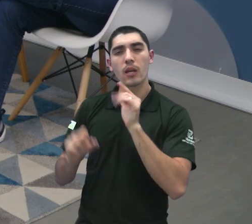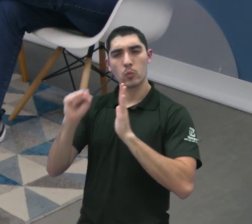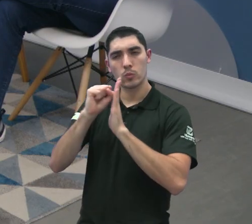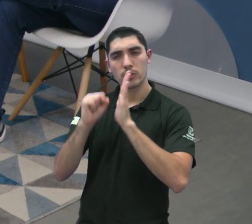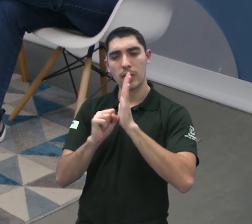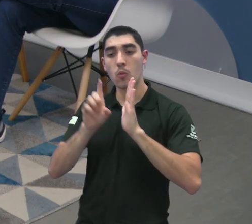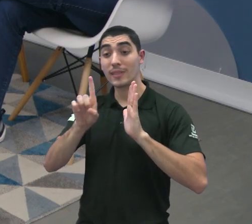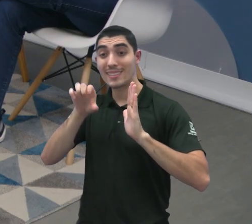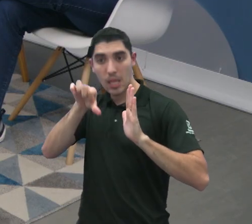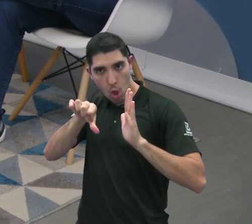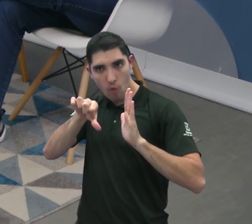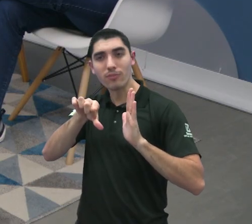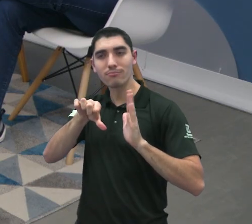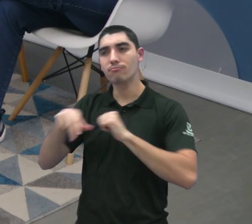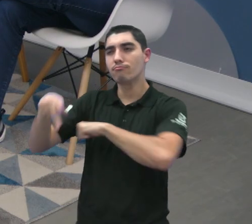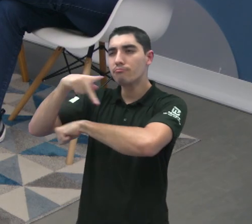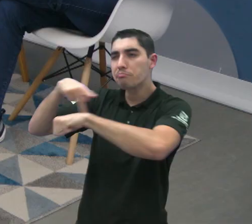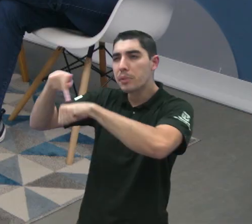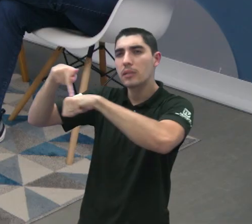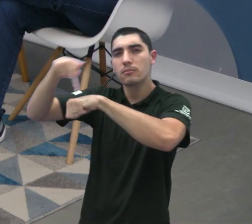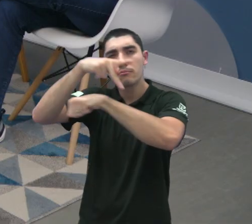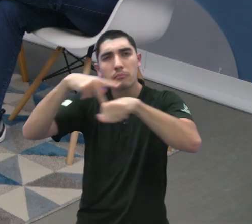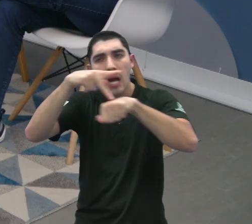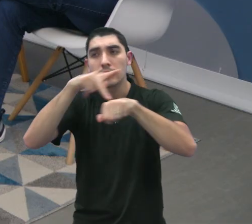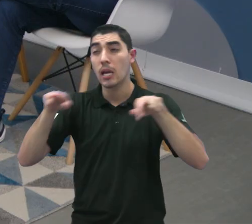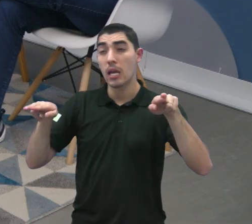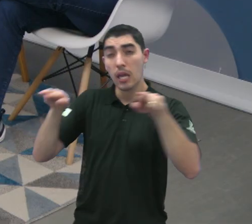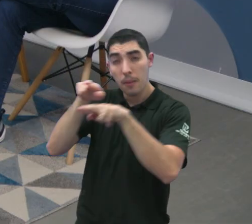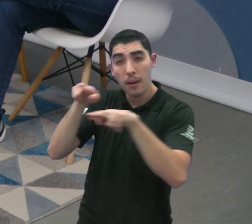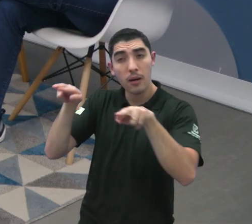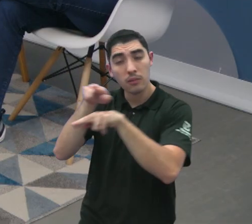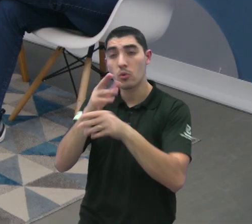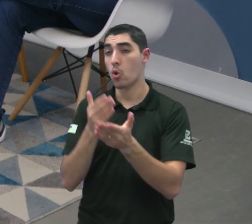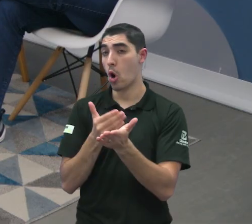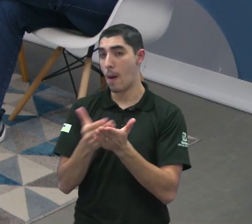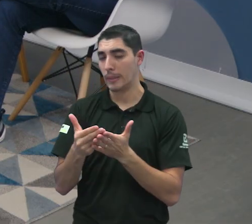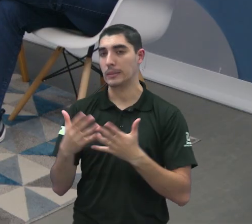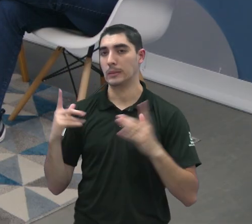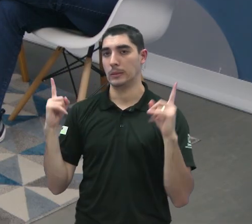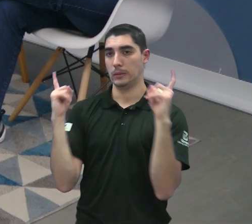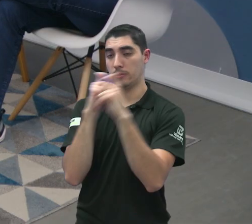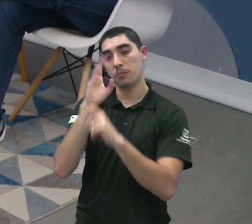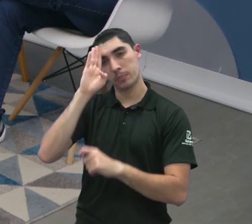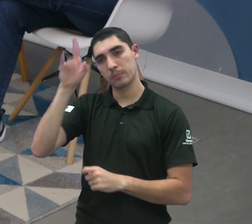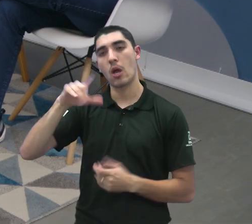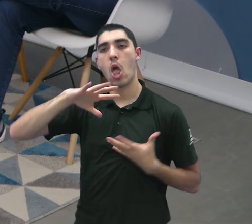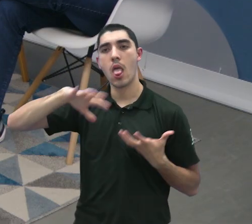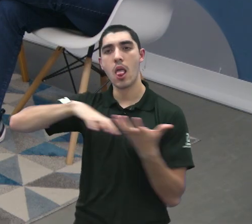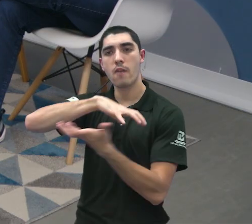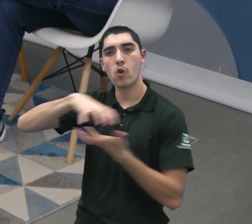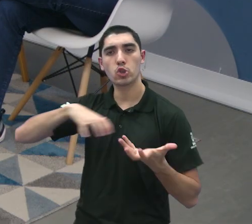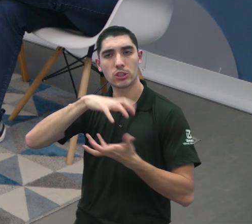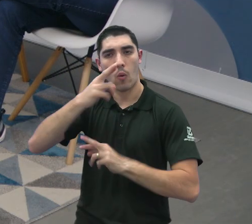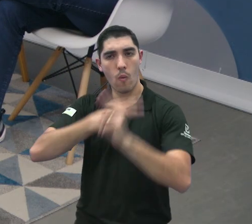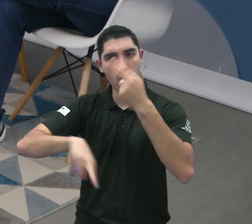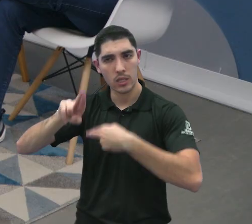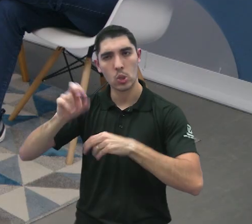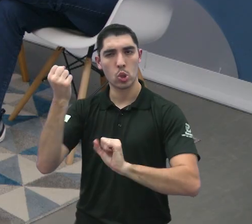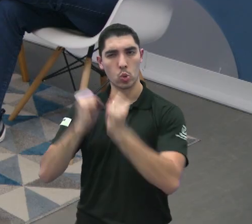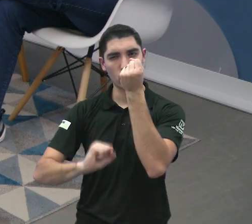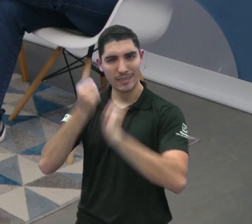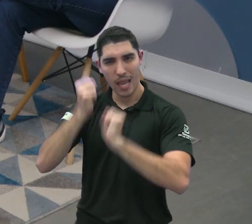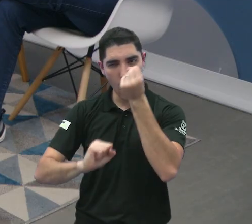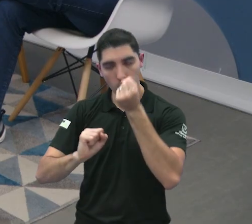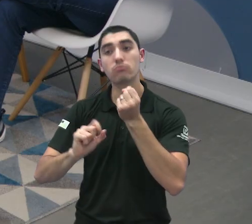XIX, as relações entre os países começam a ficar mais complexas. A partir da Revolução Industrial, existe uma gama de questões que antes